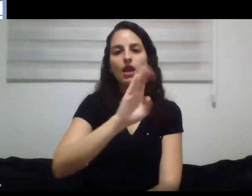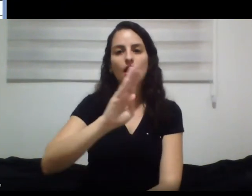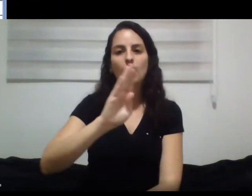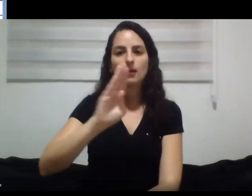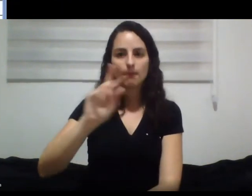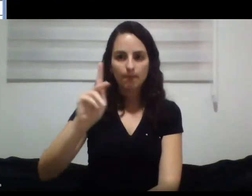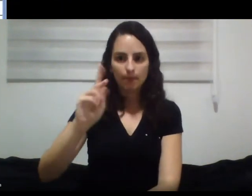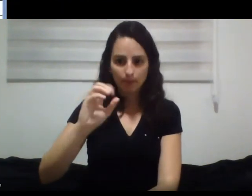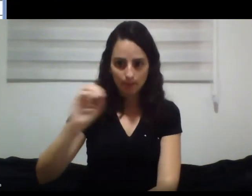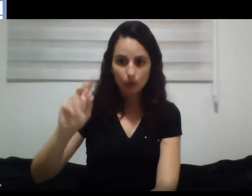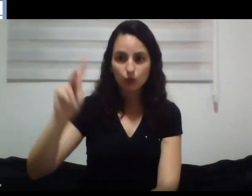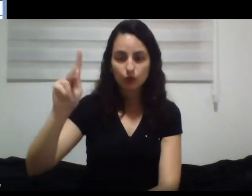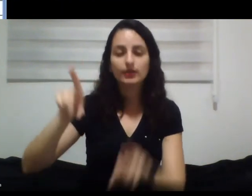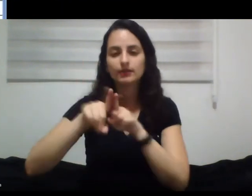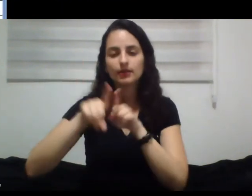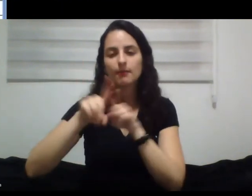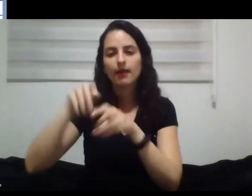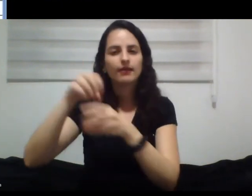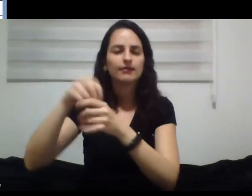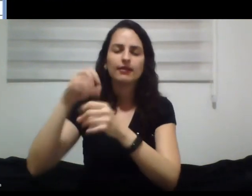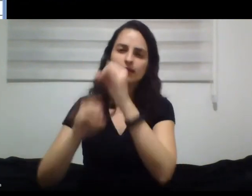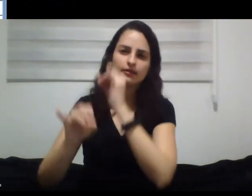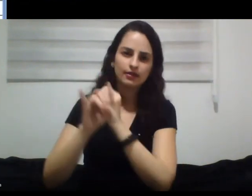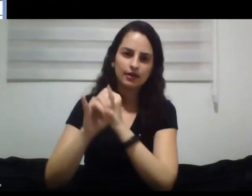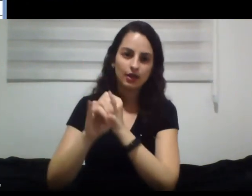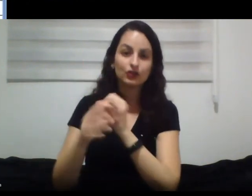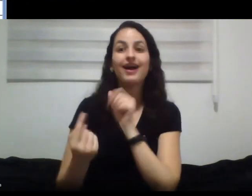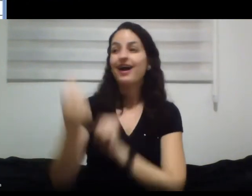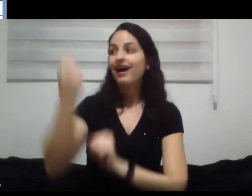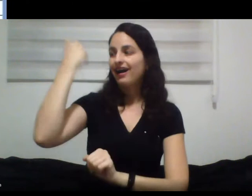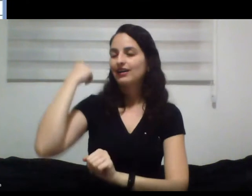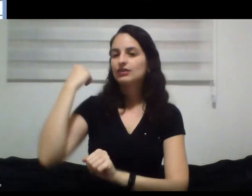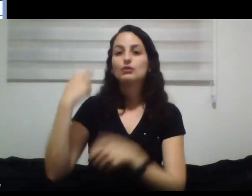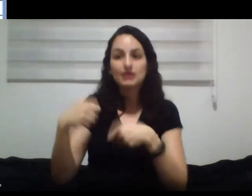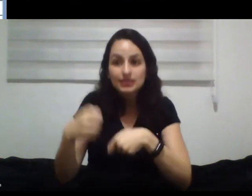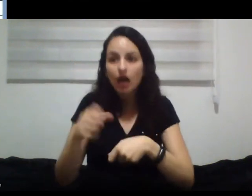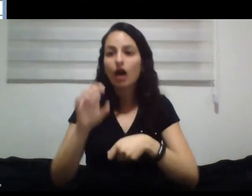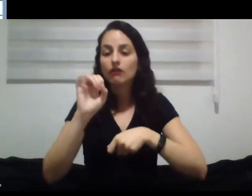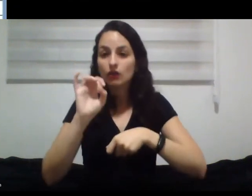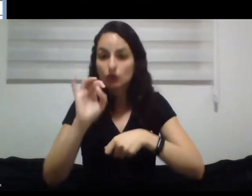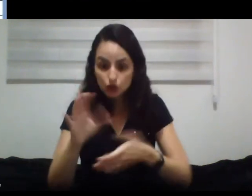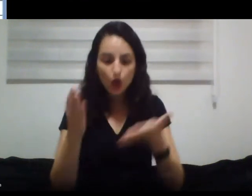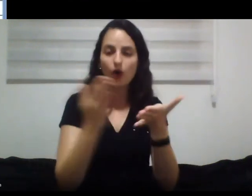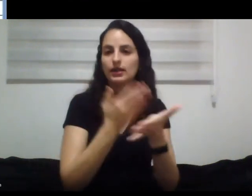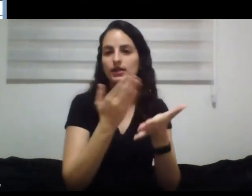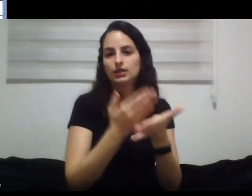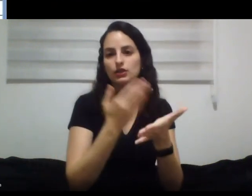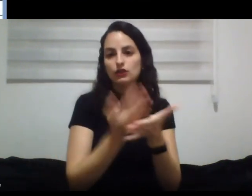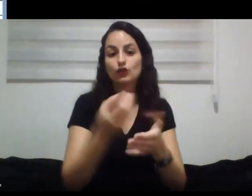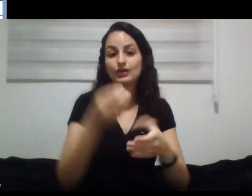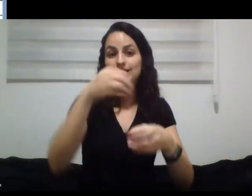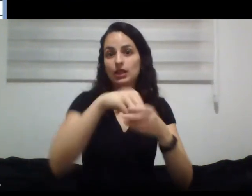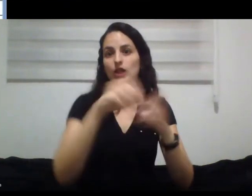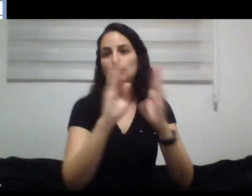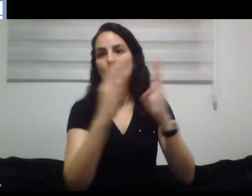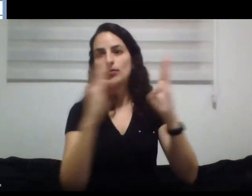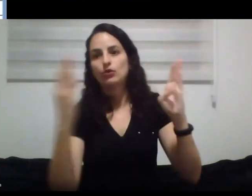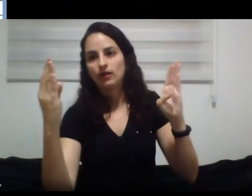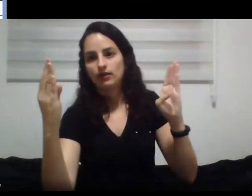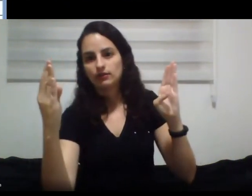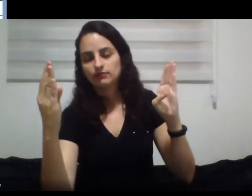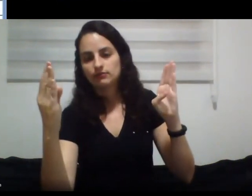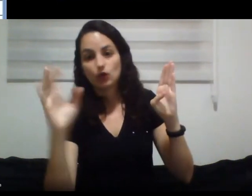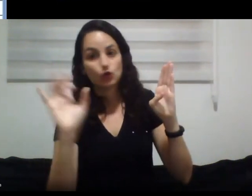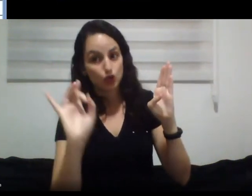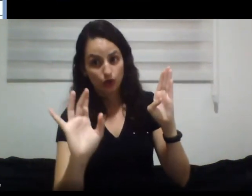Mas, para esse momento, eu acredito que seja pertinente cada curso, cada coordenação de curso, cada